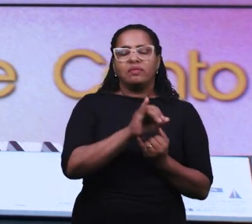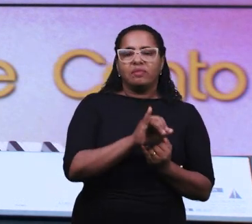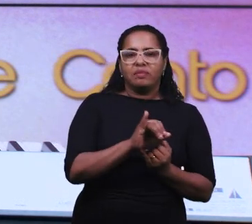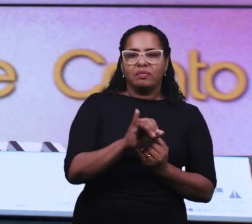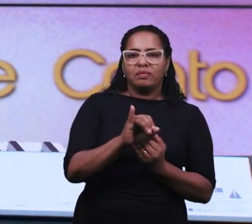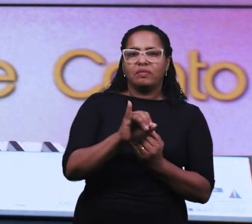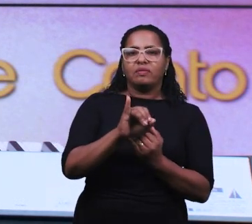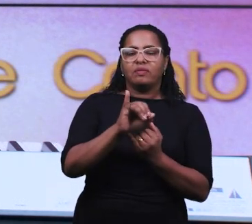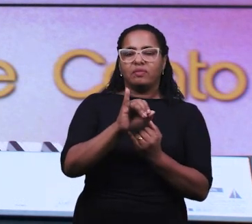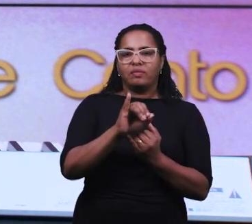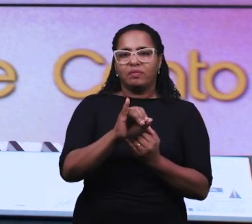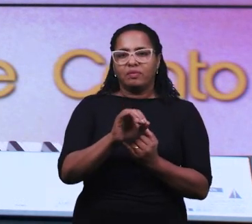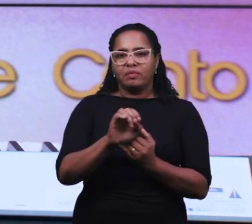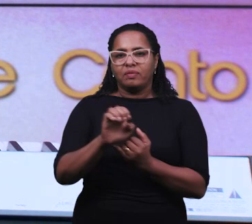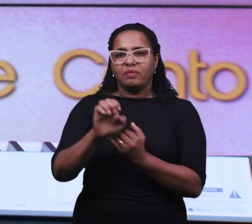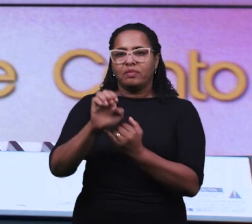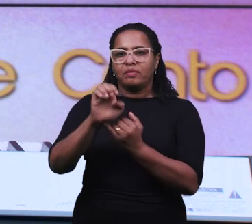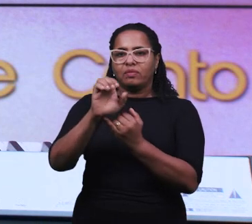I,